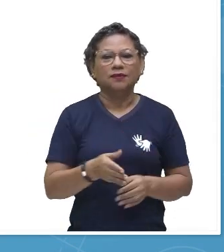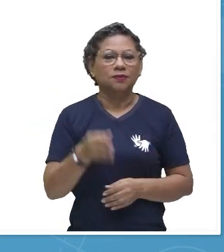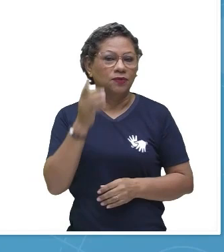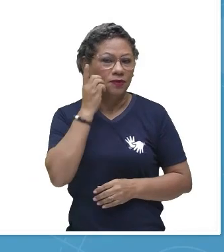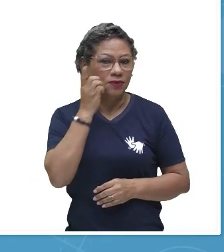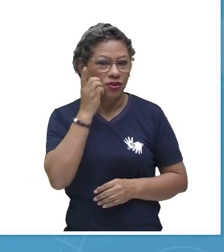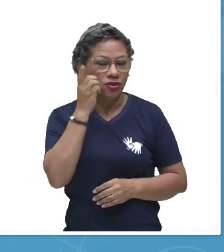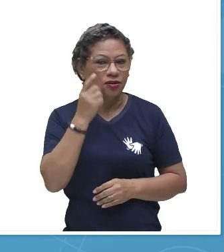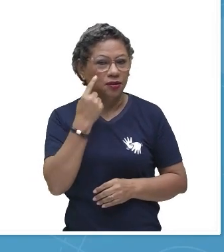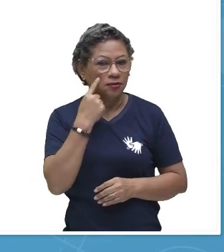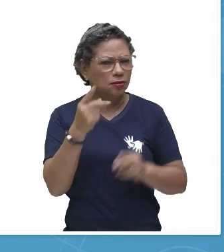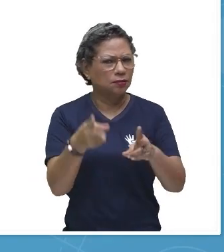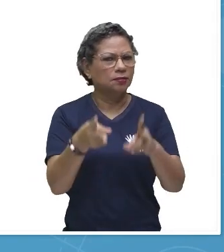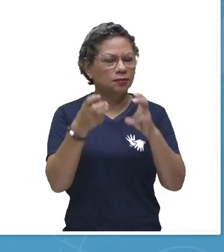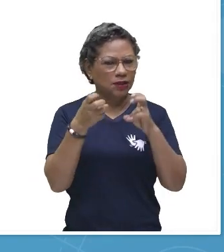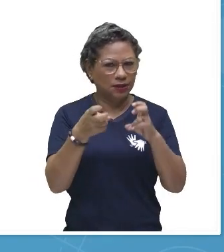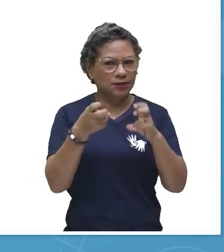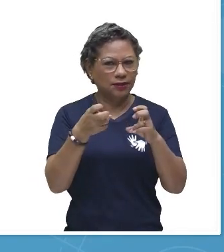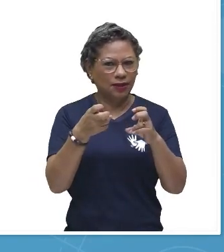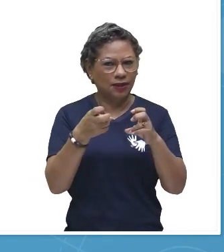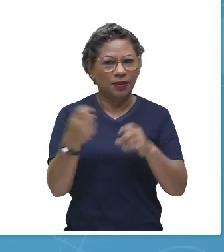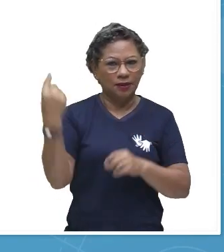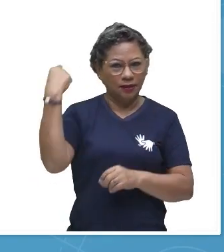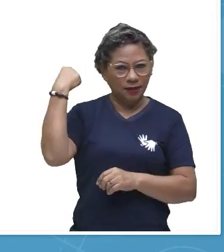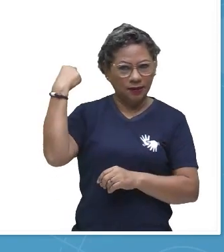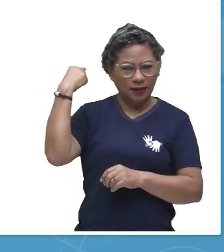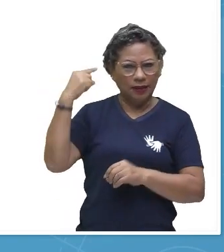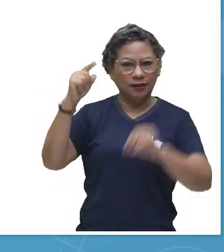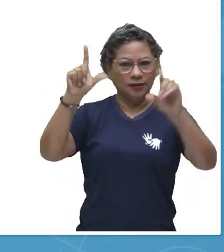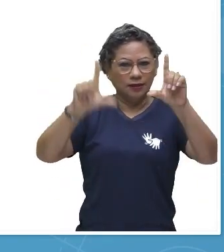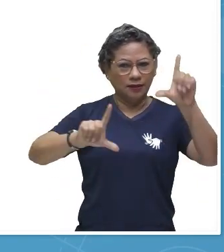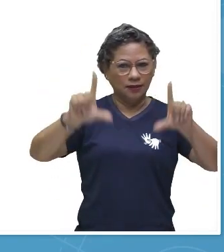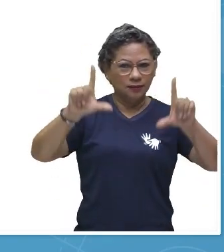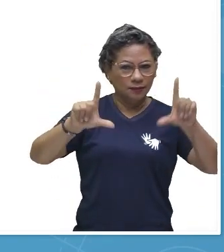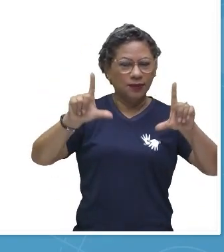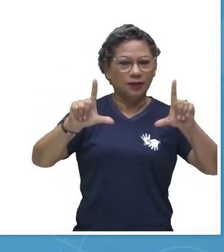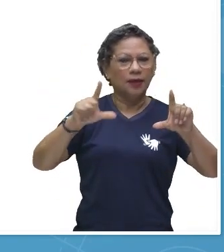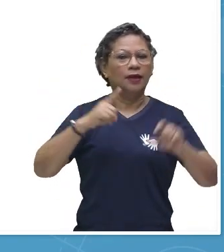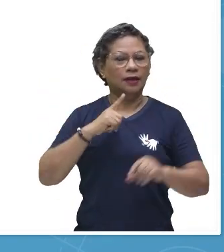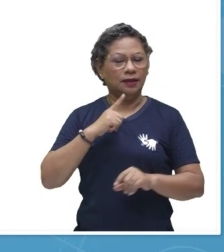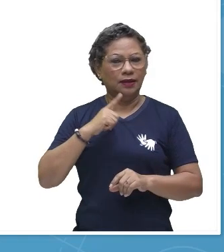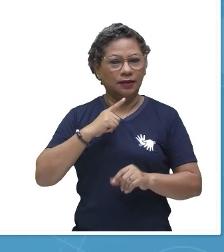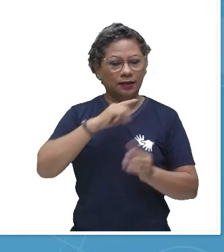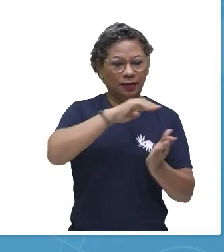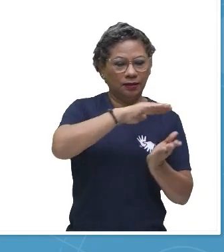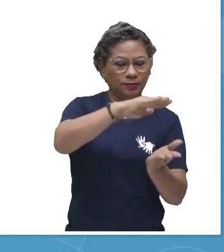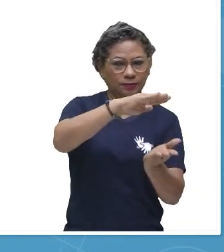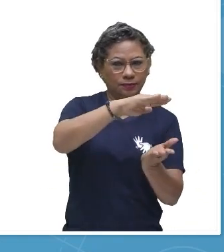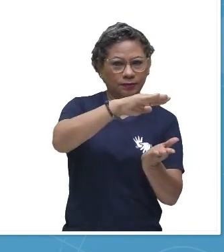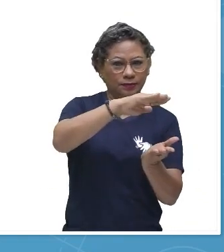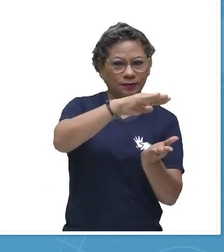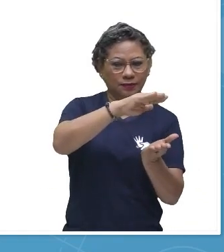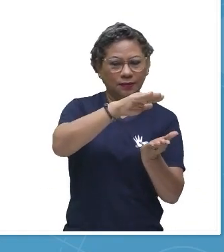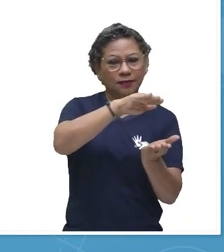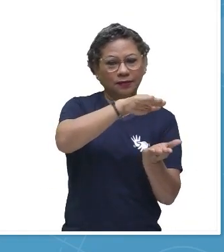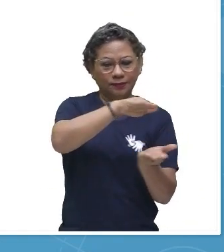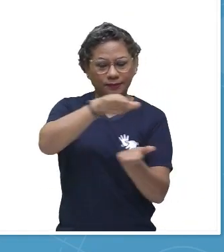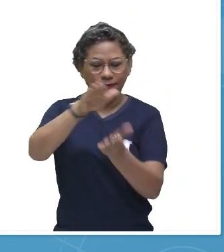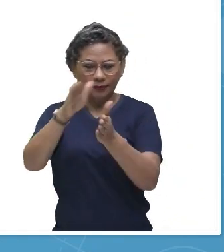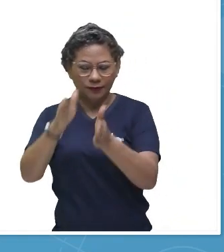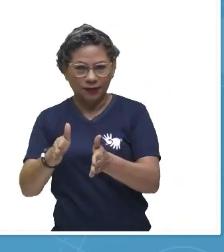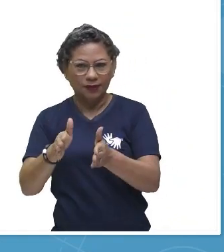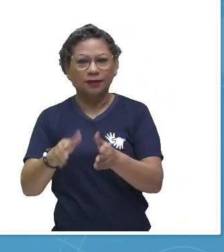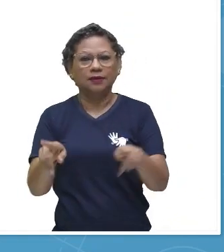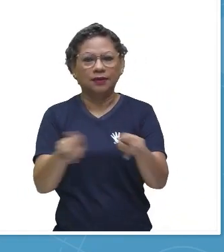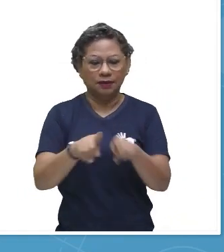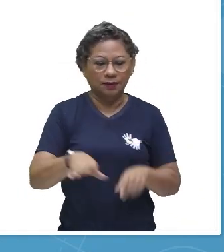aqui atrás de mim tem a TV. A TV, ela está em um plano. O chão também, ele é um plano, só que ele é um